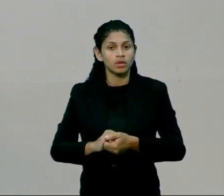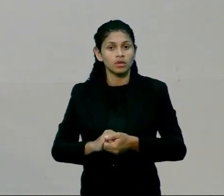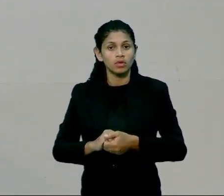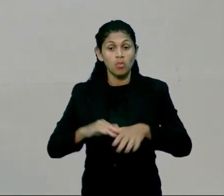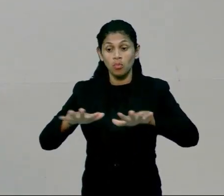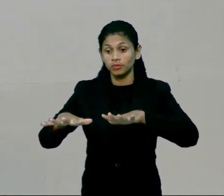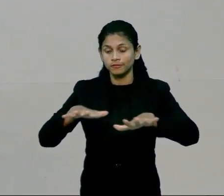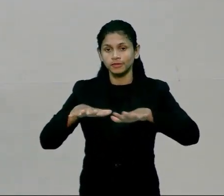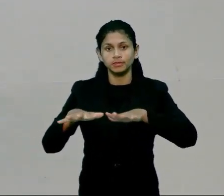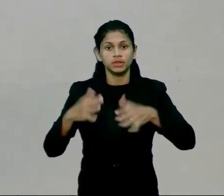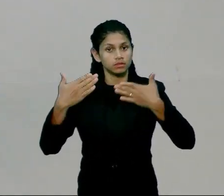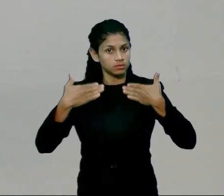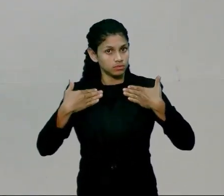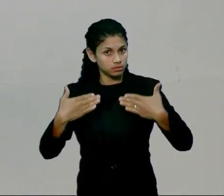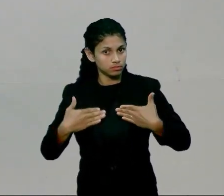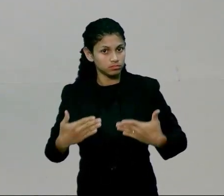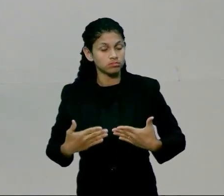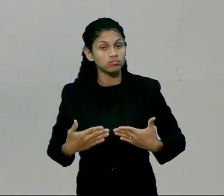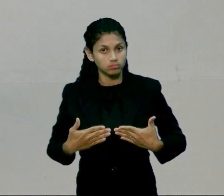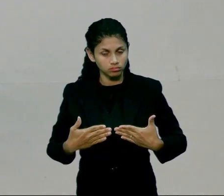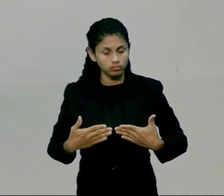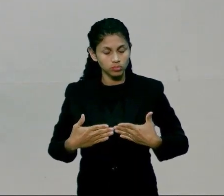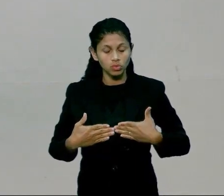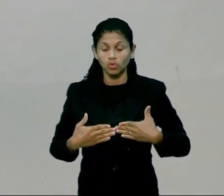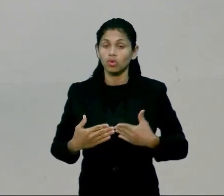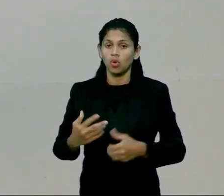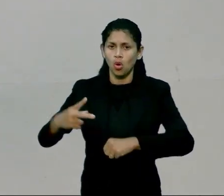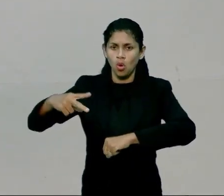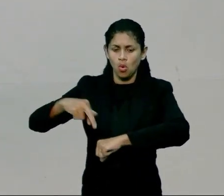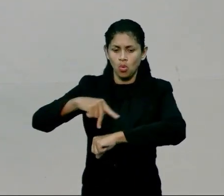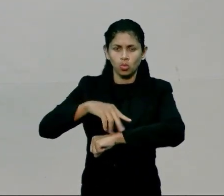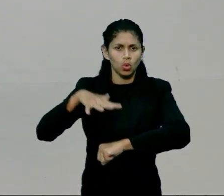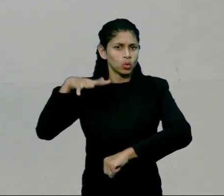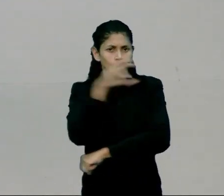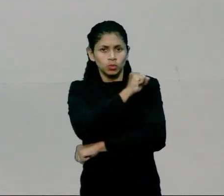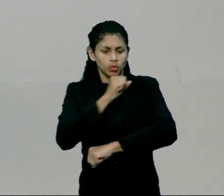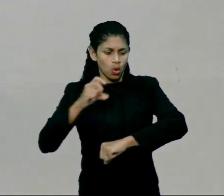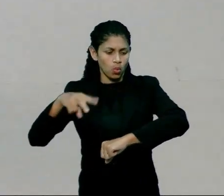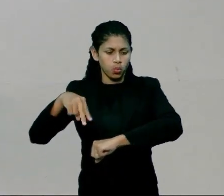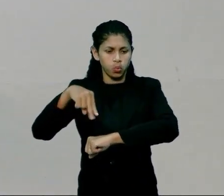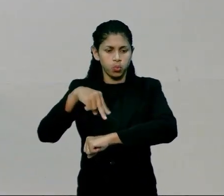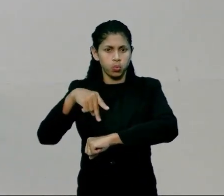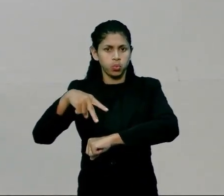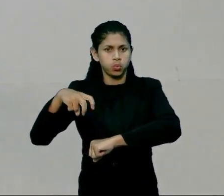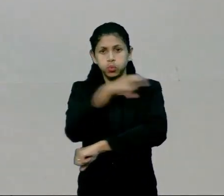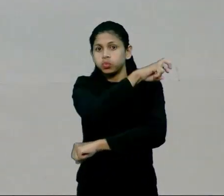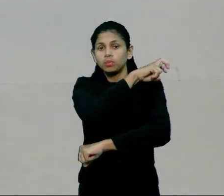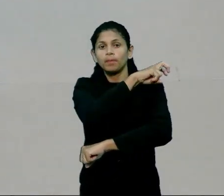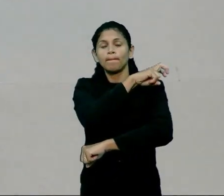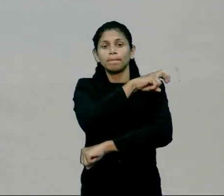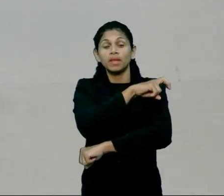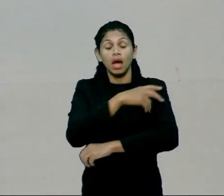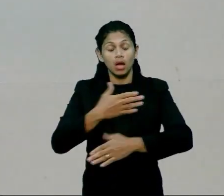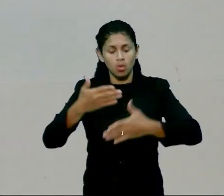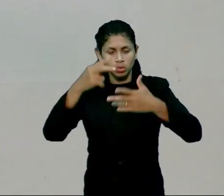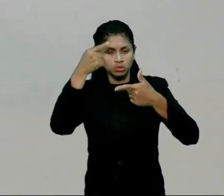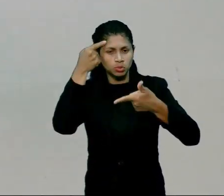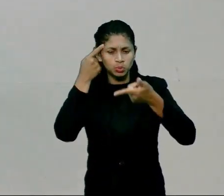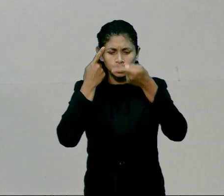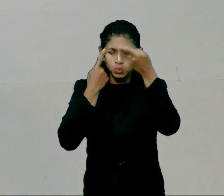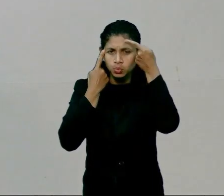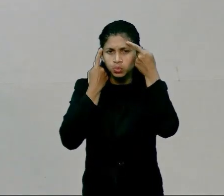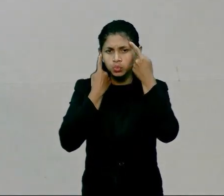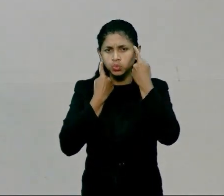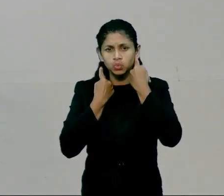o corpo começa a elevar sua temperatura e o metabolismo, para manter o equilíbrio da homeostase, começa a